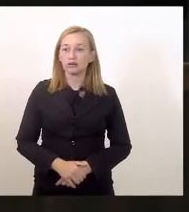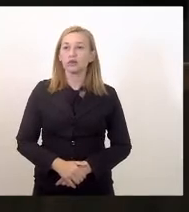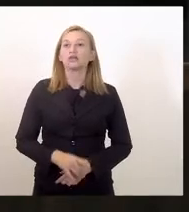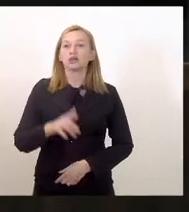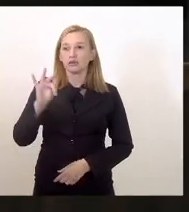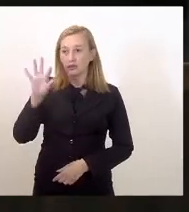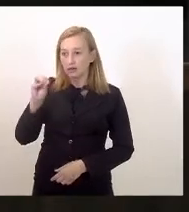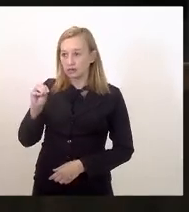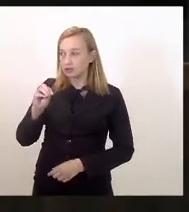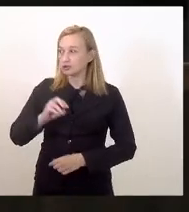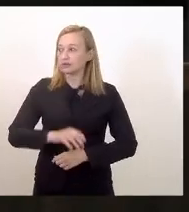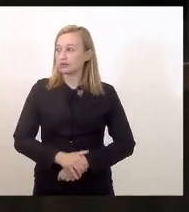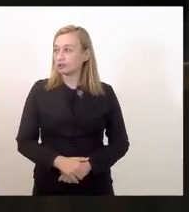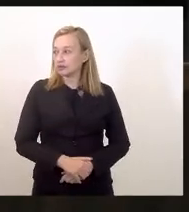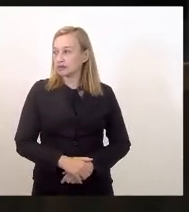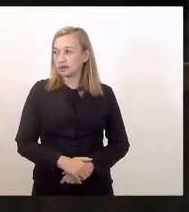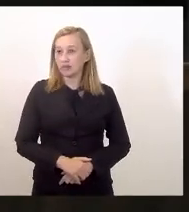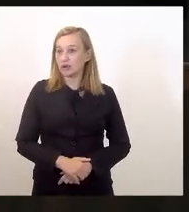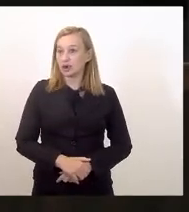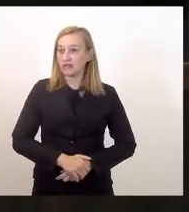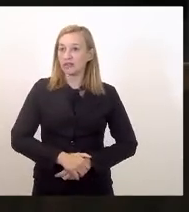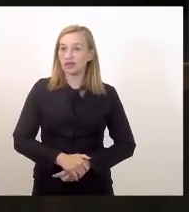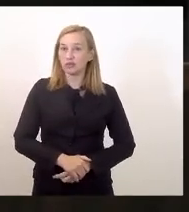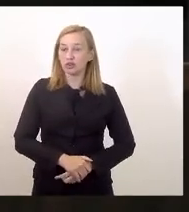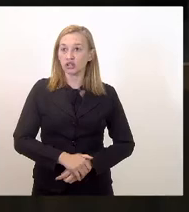Flávio Serafini.